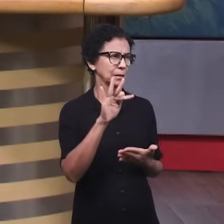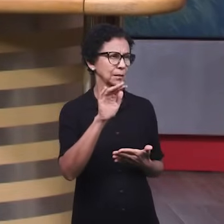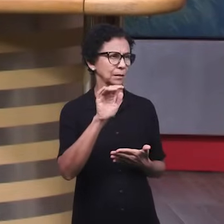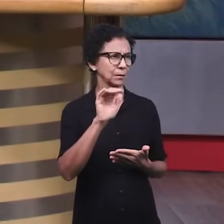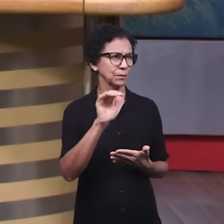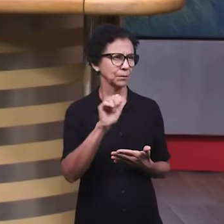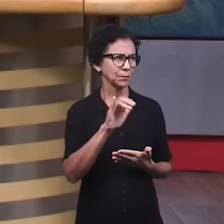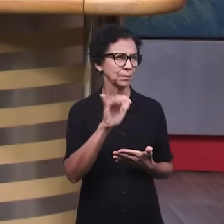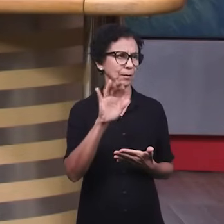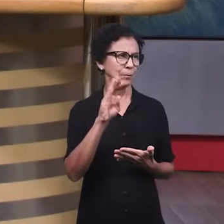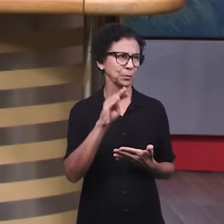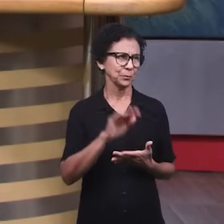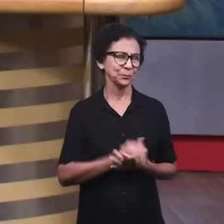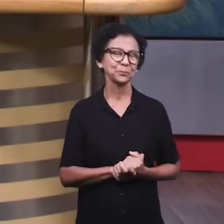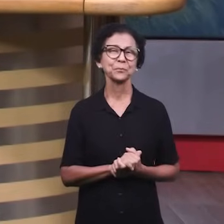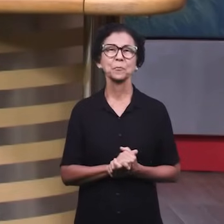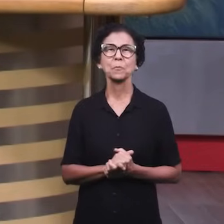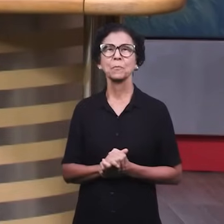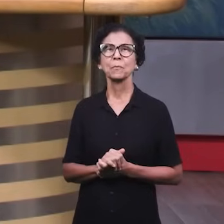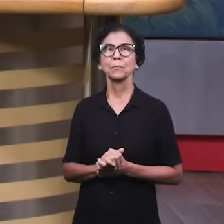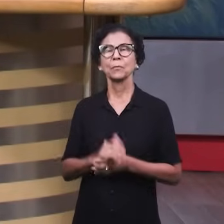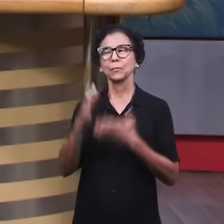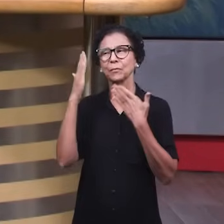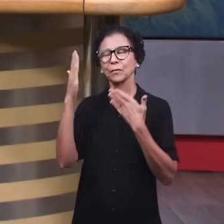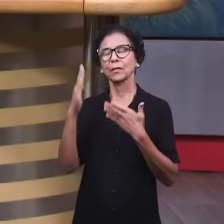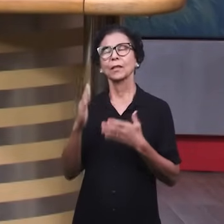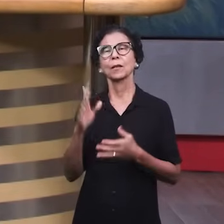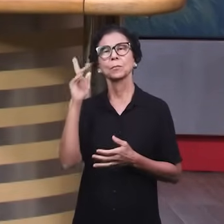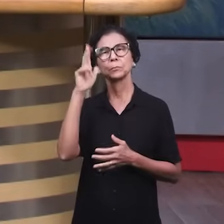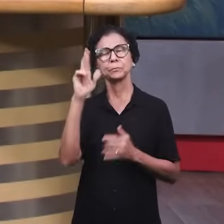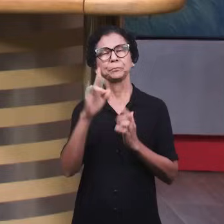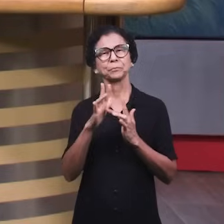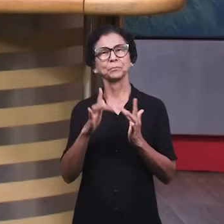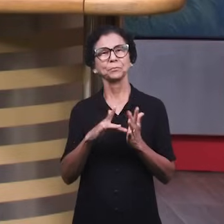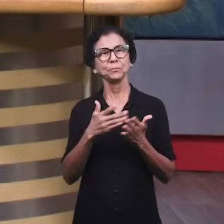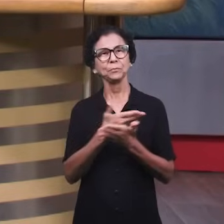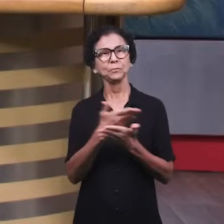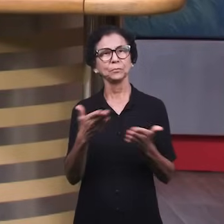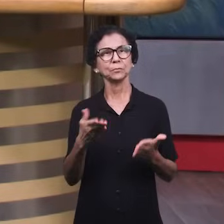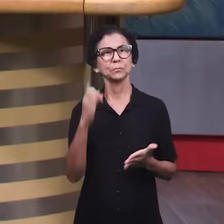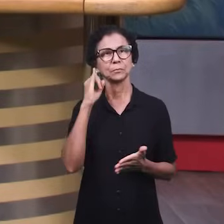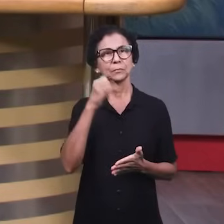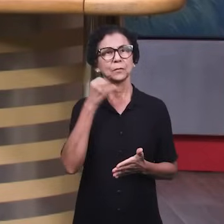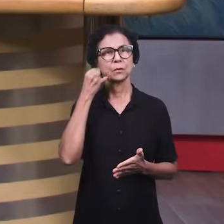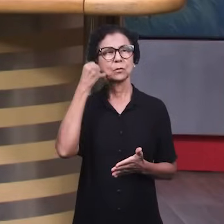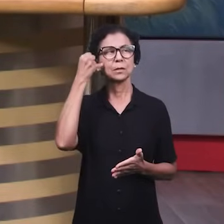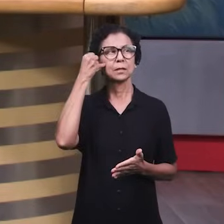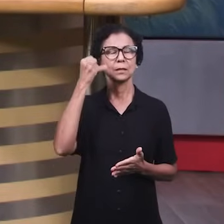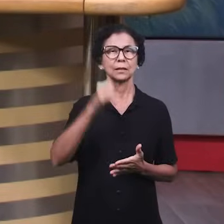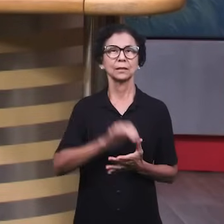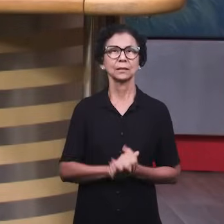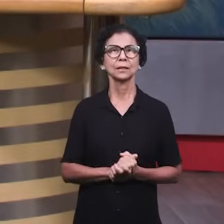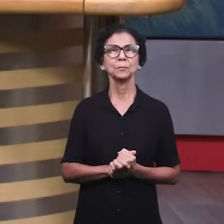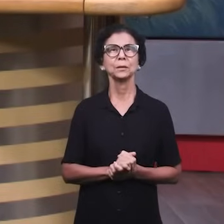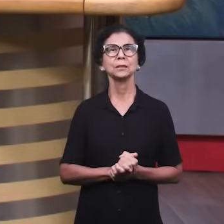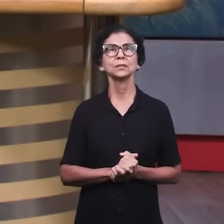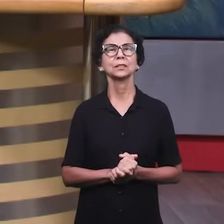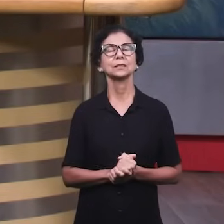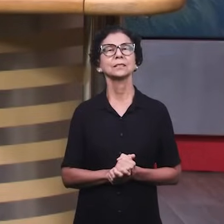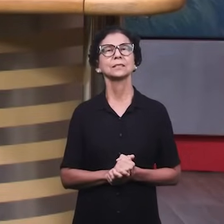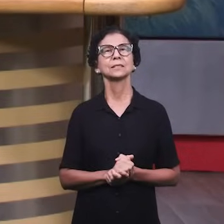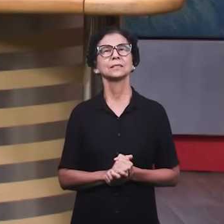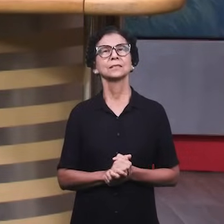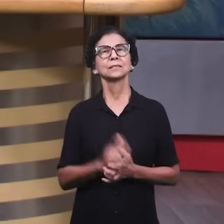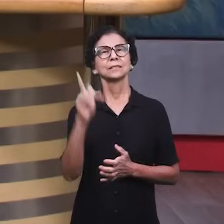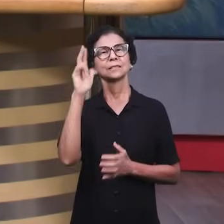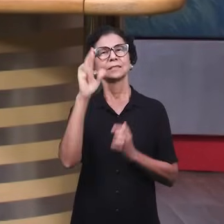agradeço a oportunidade de ter participado aqui paz do Senhor partici a todos amém Marcelo paz do Senhor uma vez josas aos queridos e amados